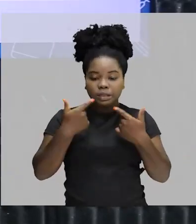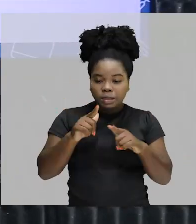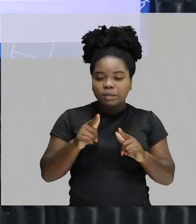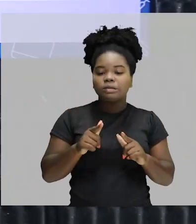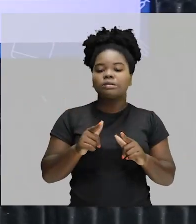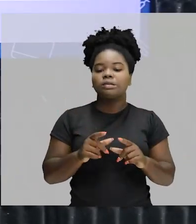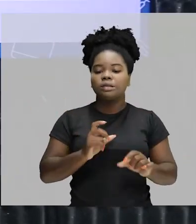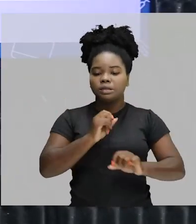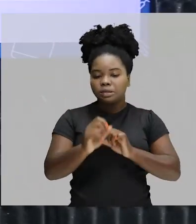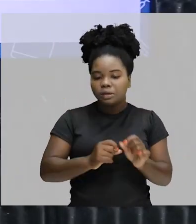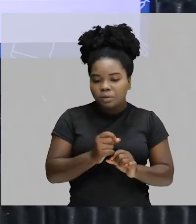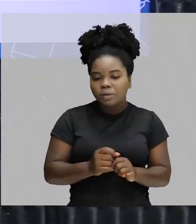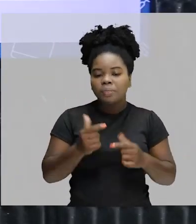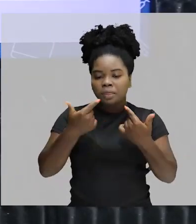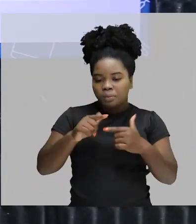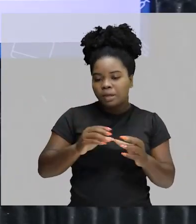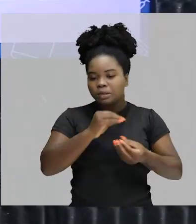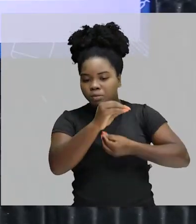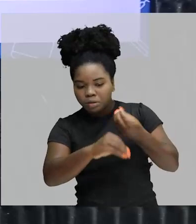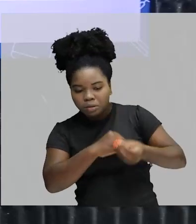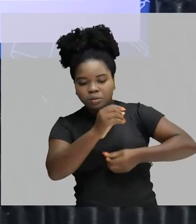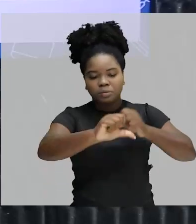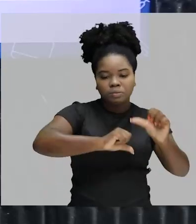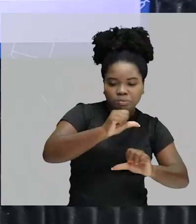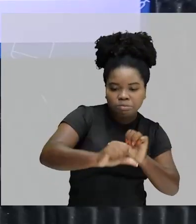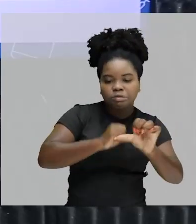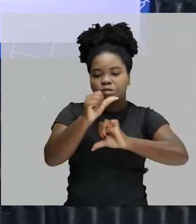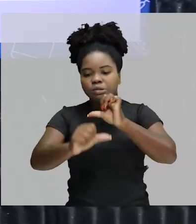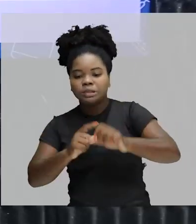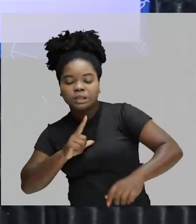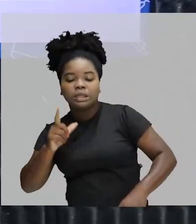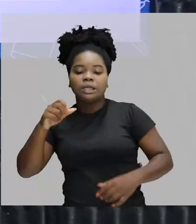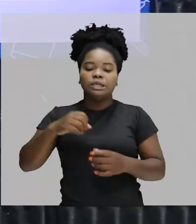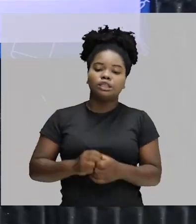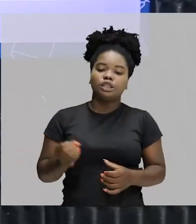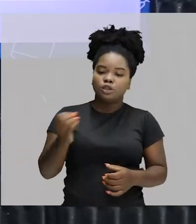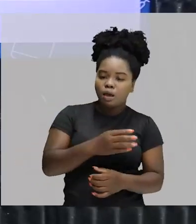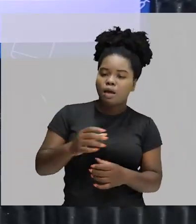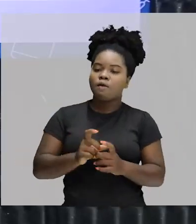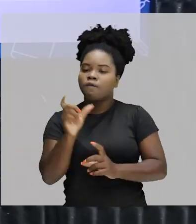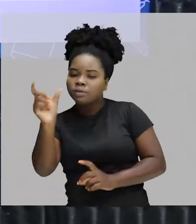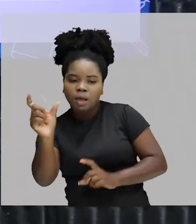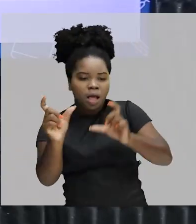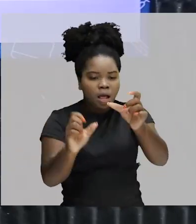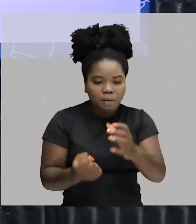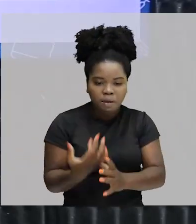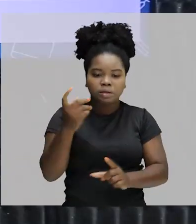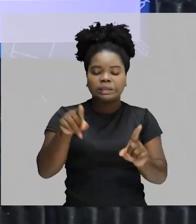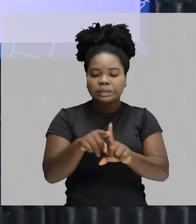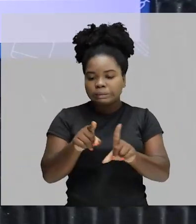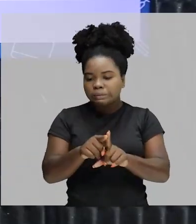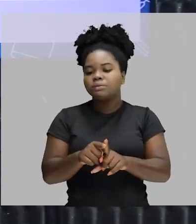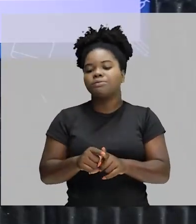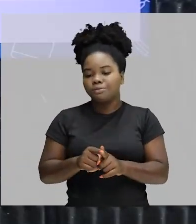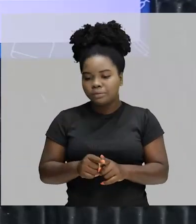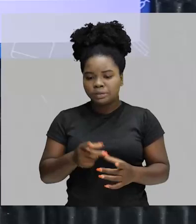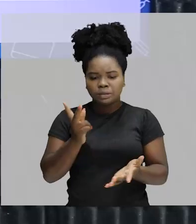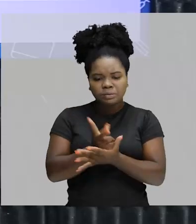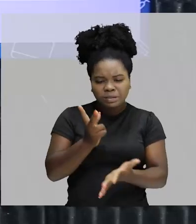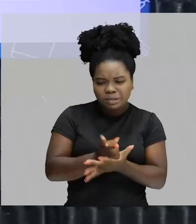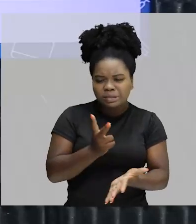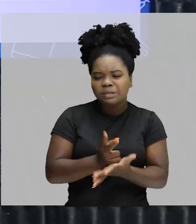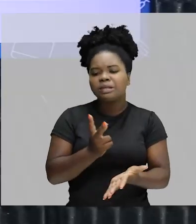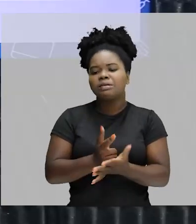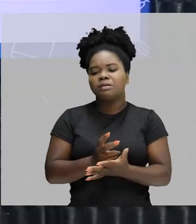uma língua viva, uma língua que nos permite muito neologismo, que nos permite muita intervenção. O tempo todo estão